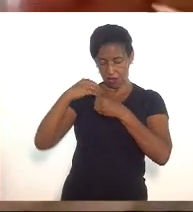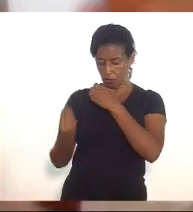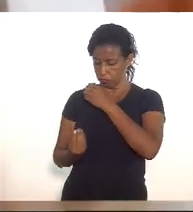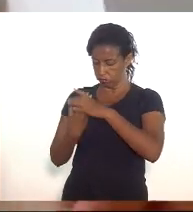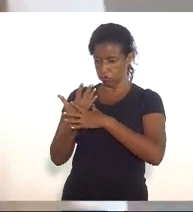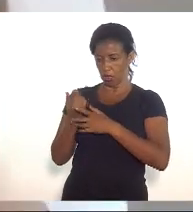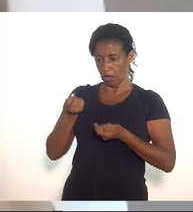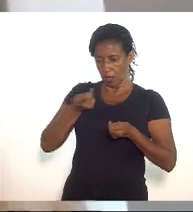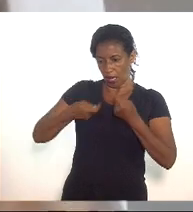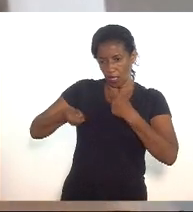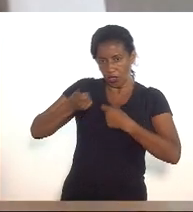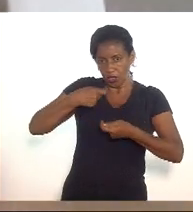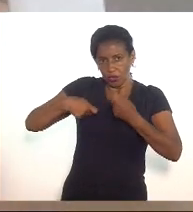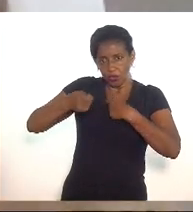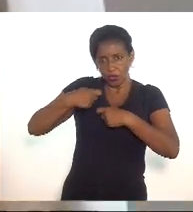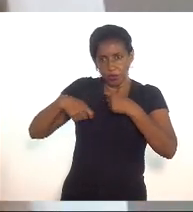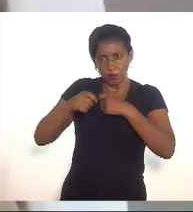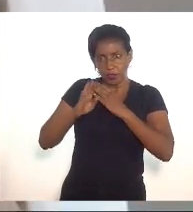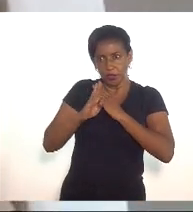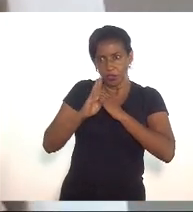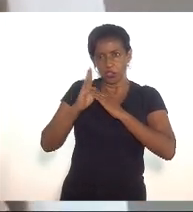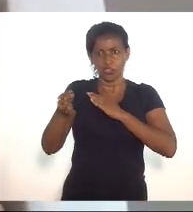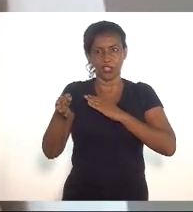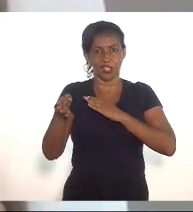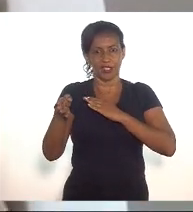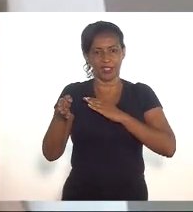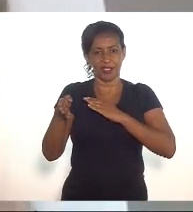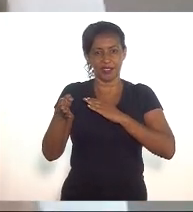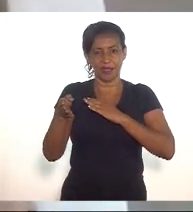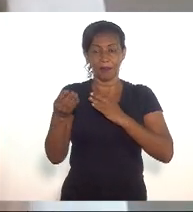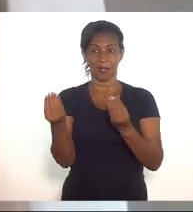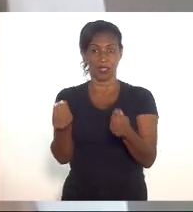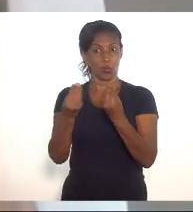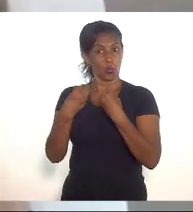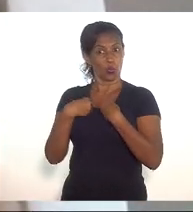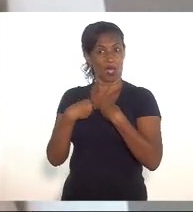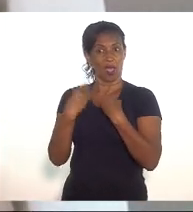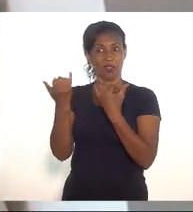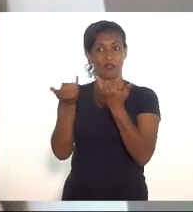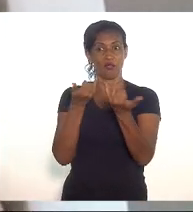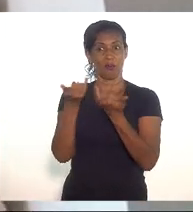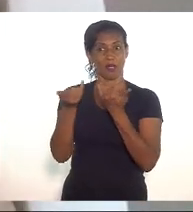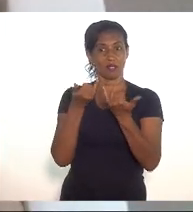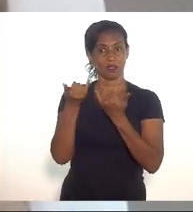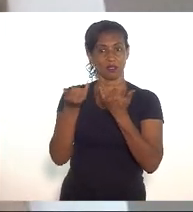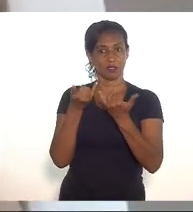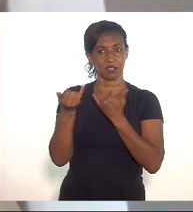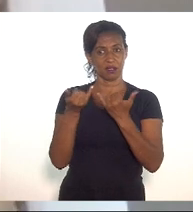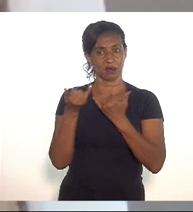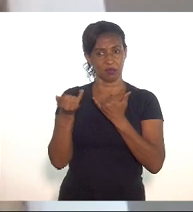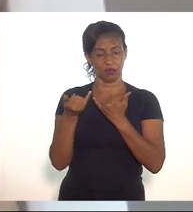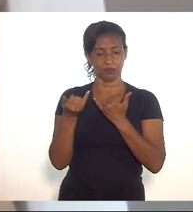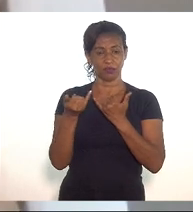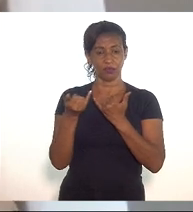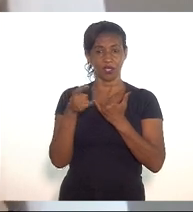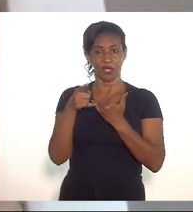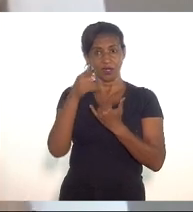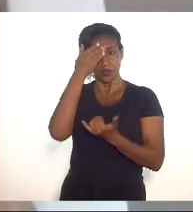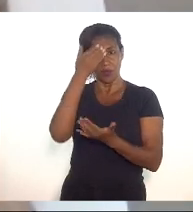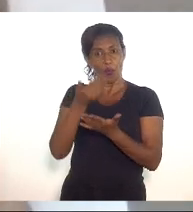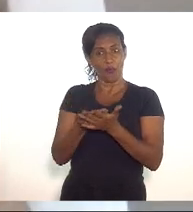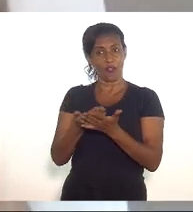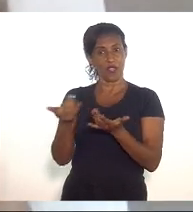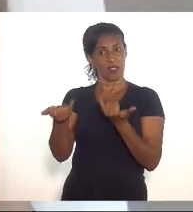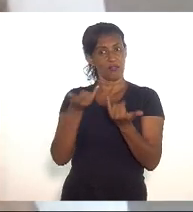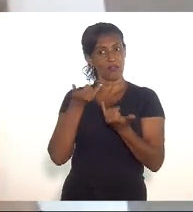da administração direta e indireta para que eles nos deem informação. E aí, no primeiro momento, você confia na informação que